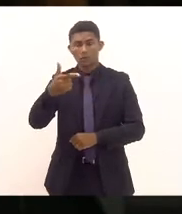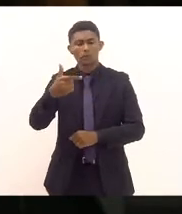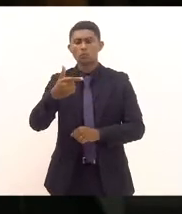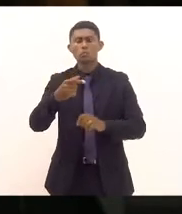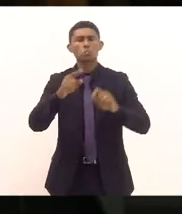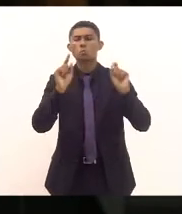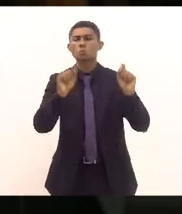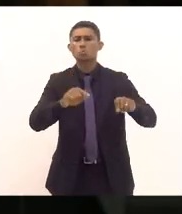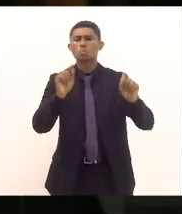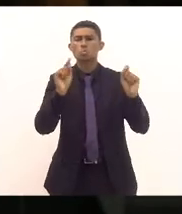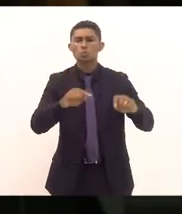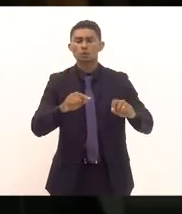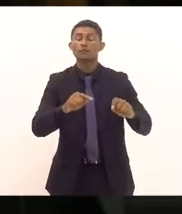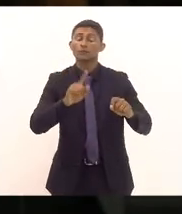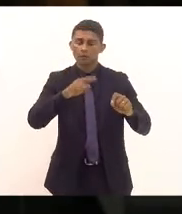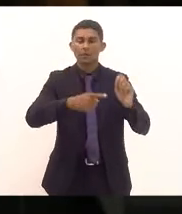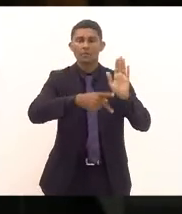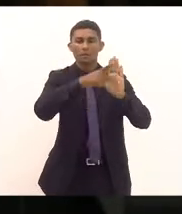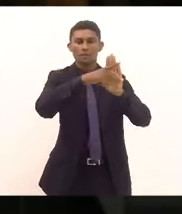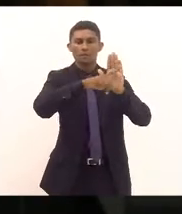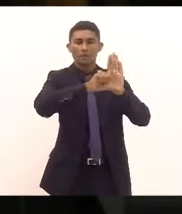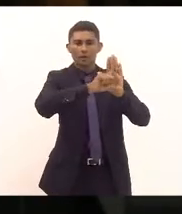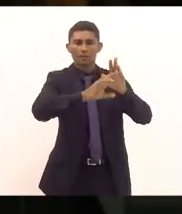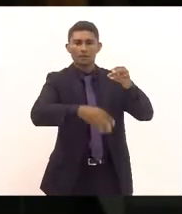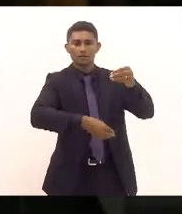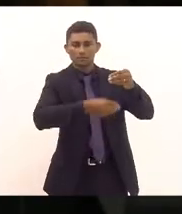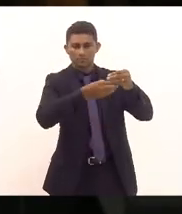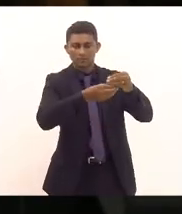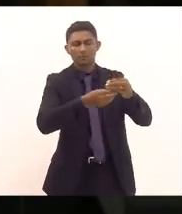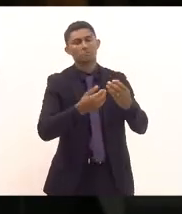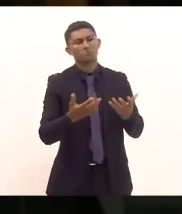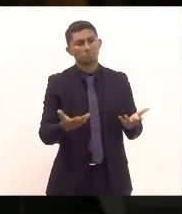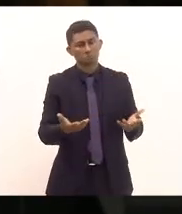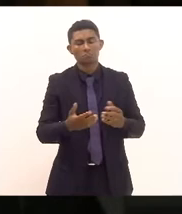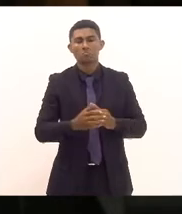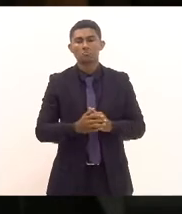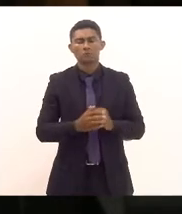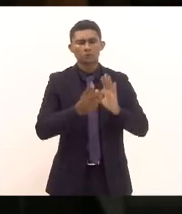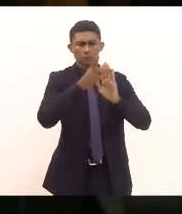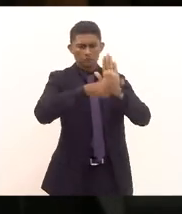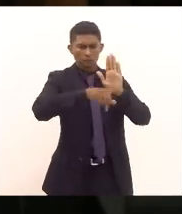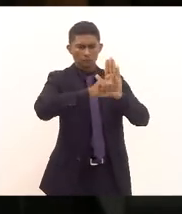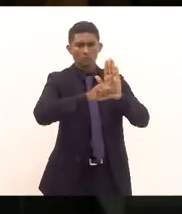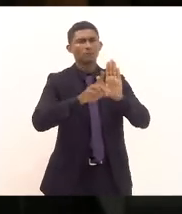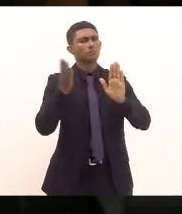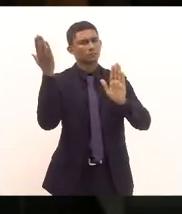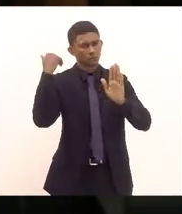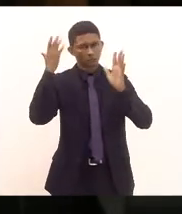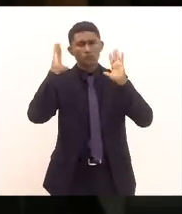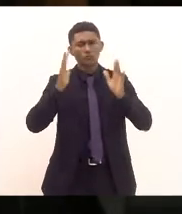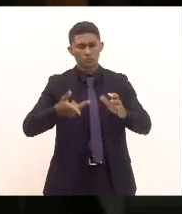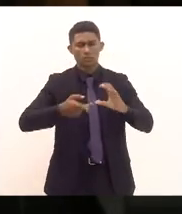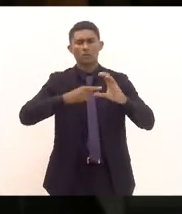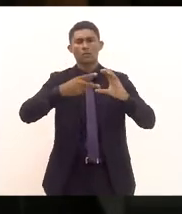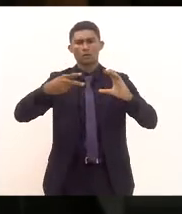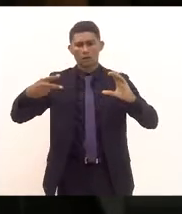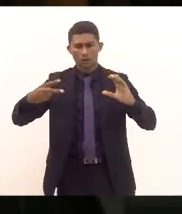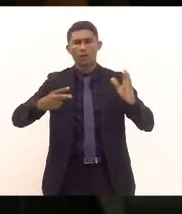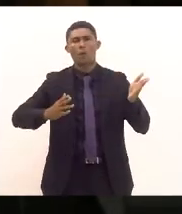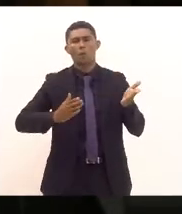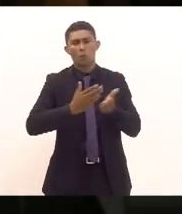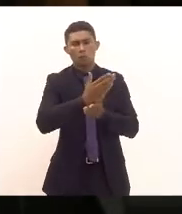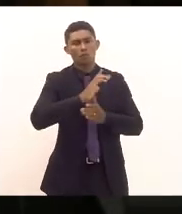de lei complementar esse projeto já tinha sido aprovado na Câmara